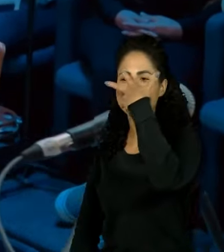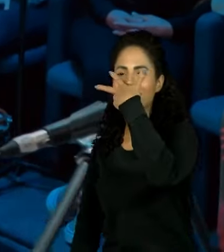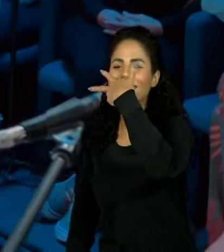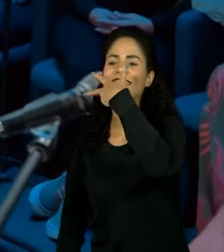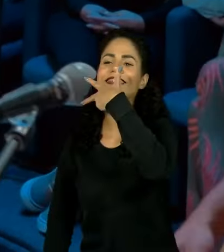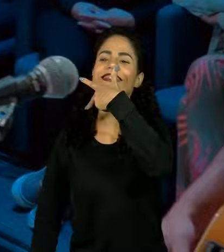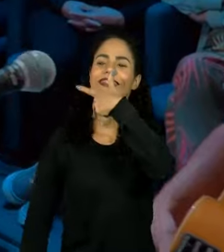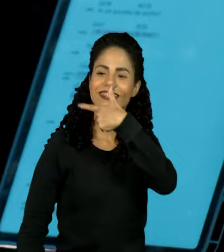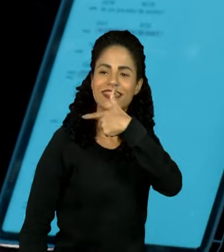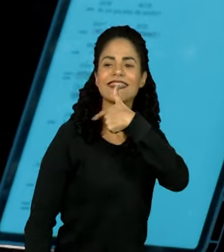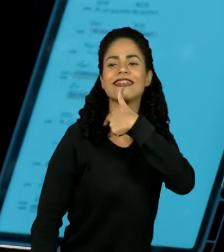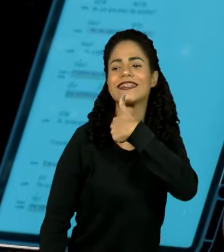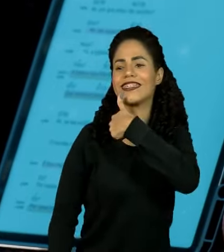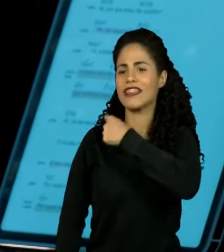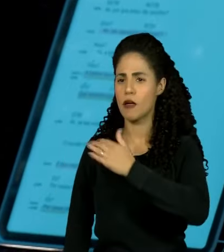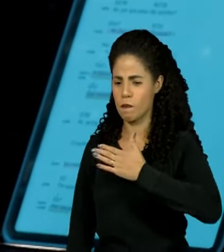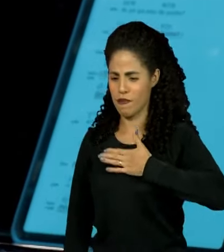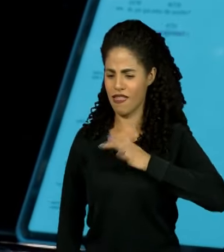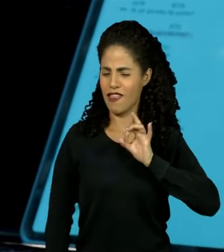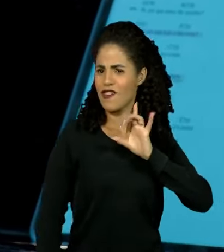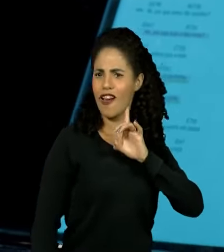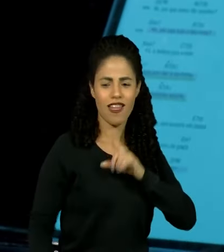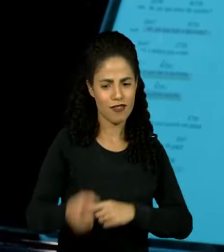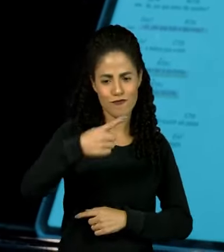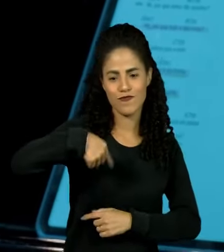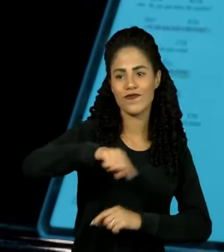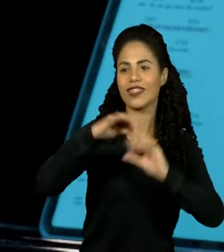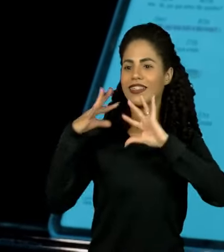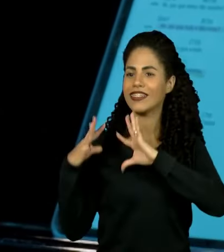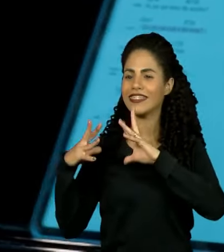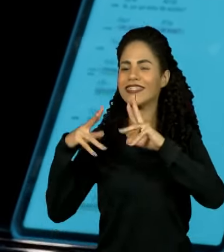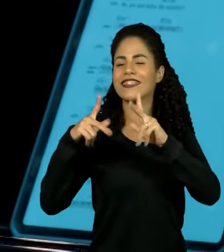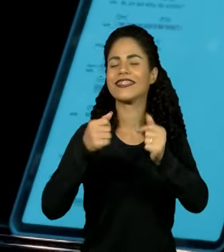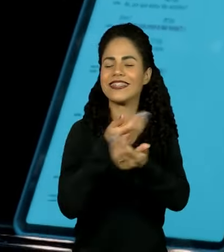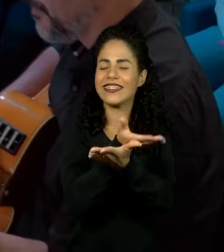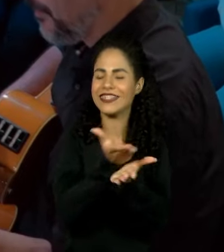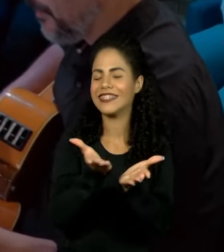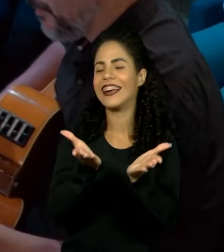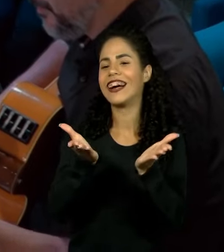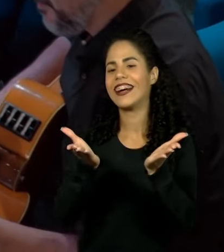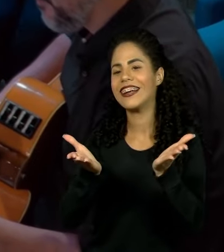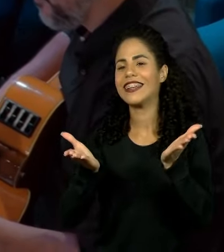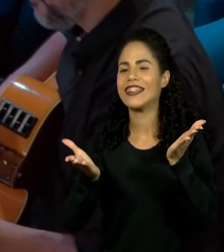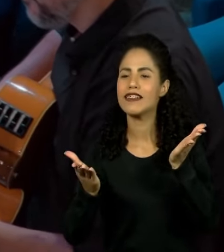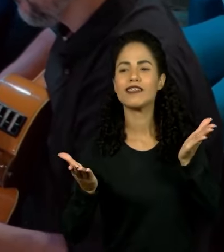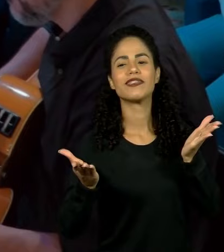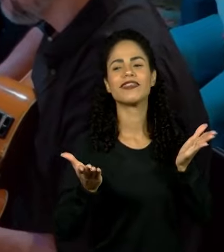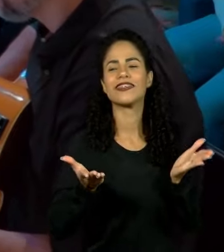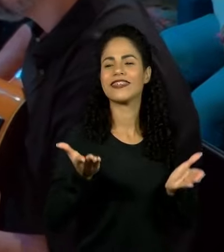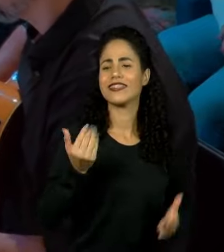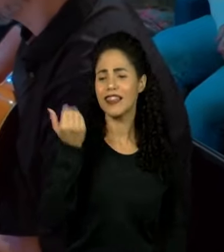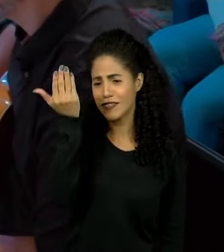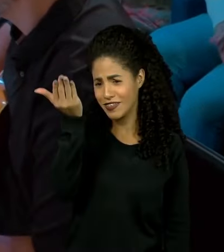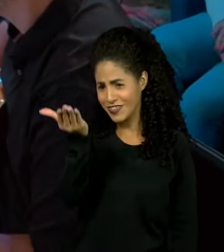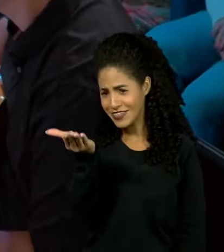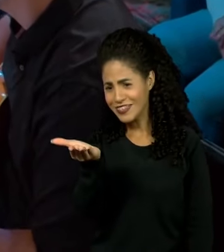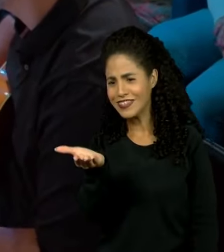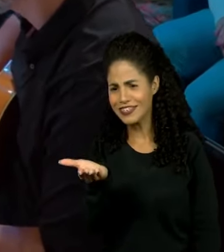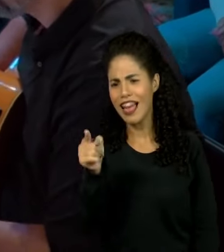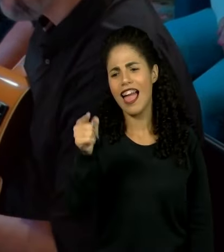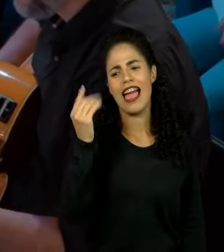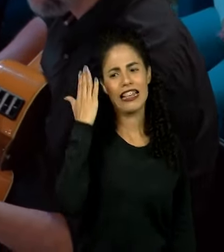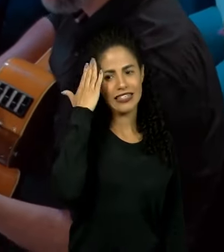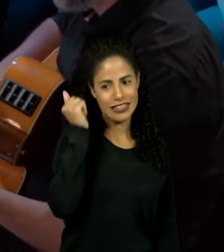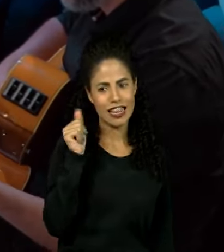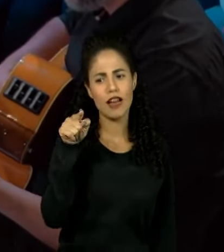minha também passa sozinha ah se ela soubesse